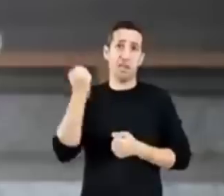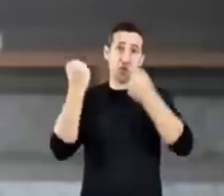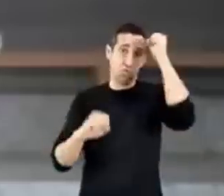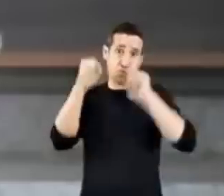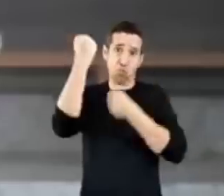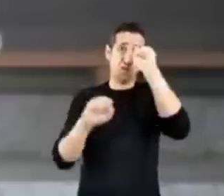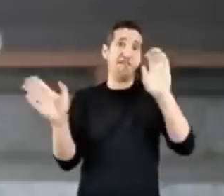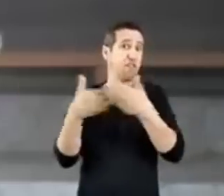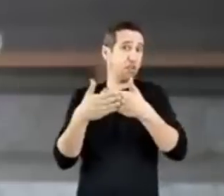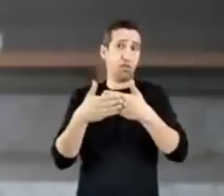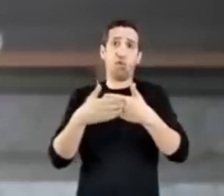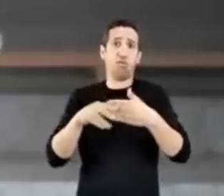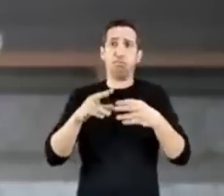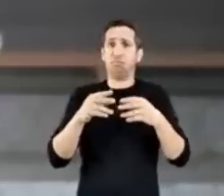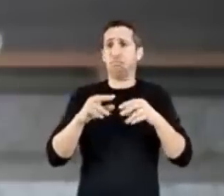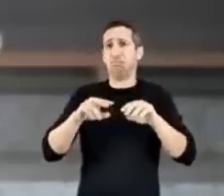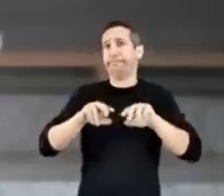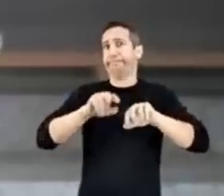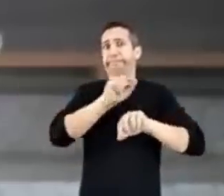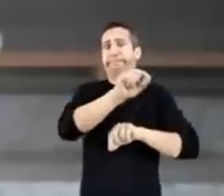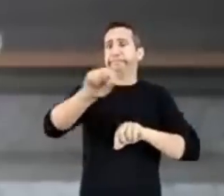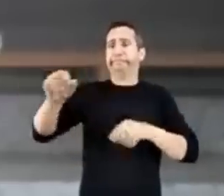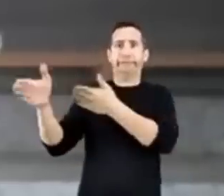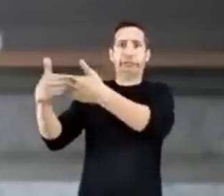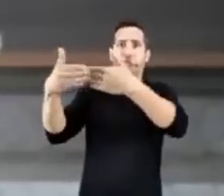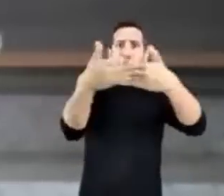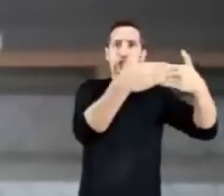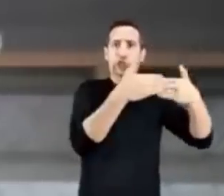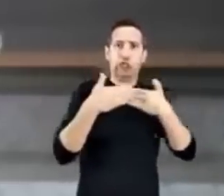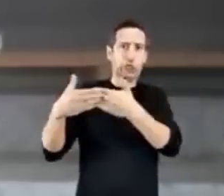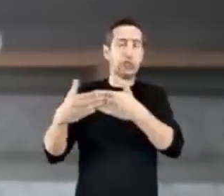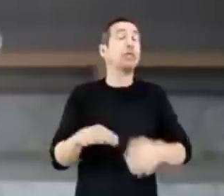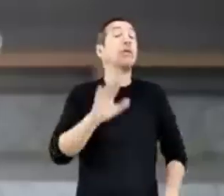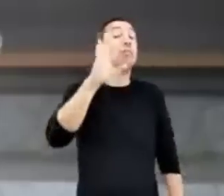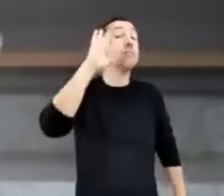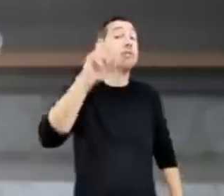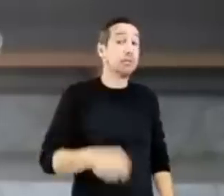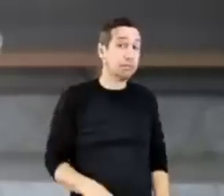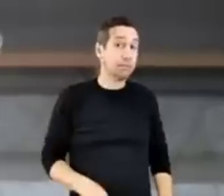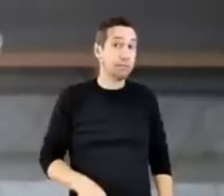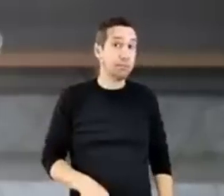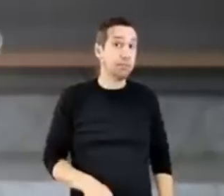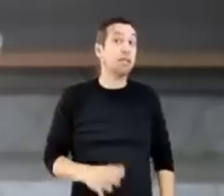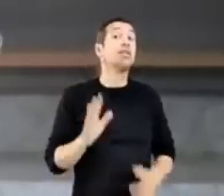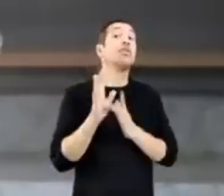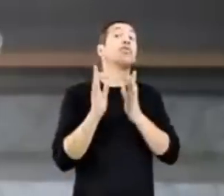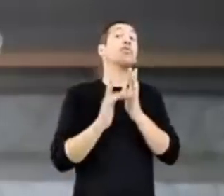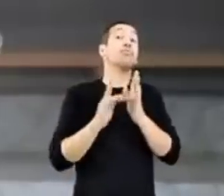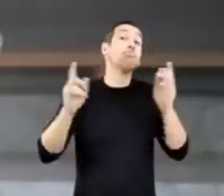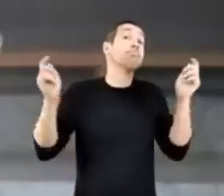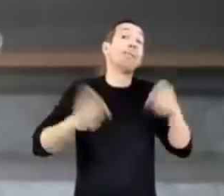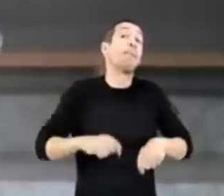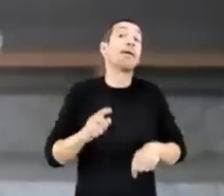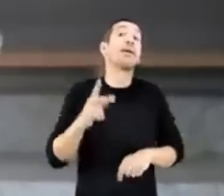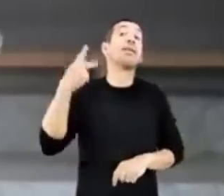que vocês acham que Deus o que vocês acham que Deus seria capaz de fazer para cumprir as suas profecias e para que tudo